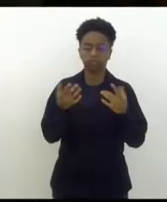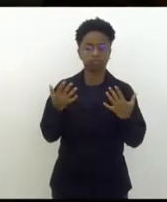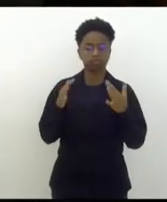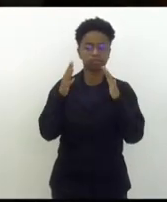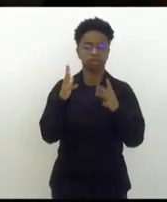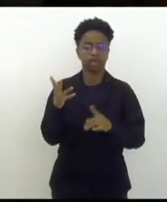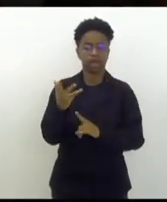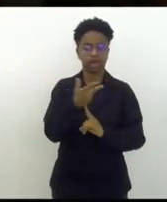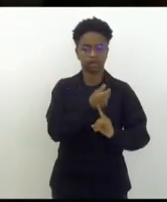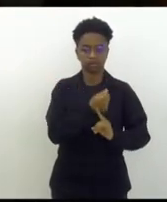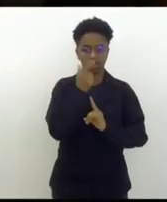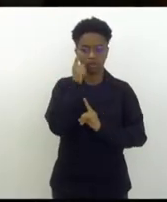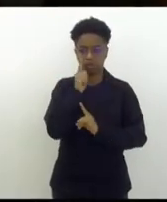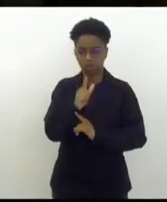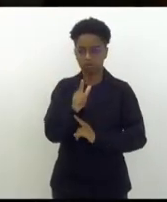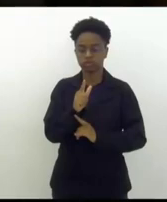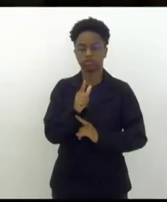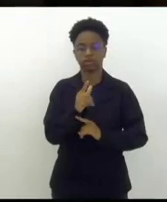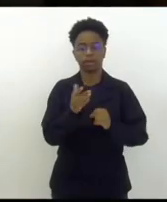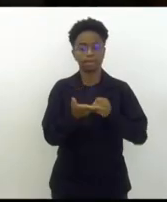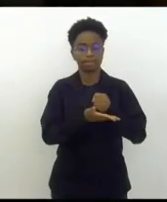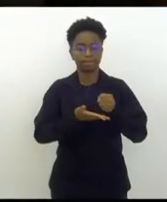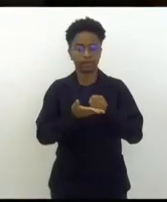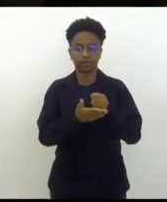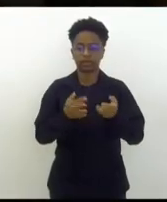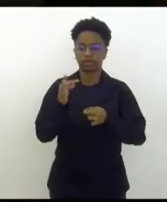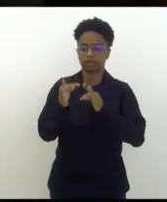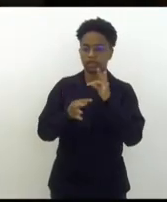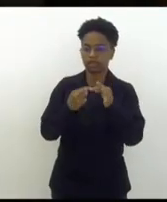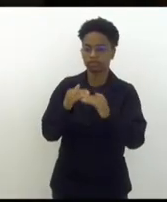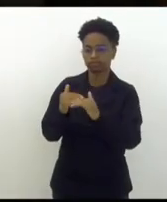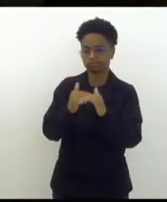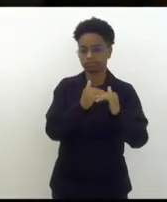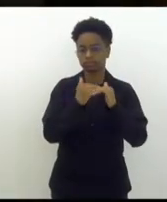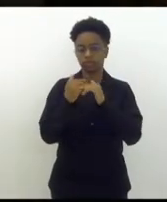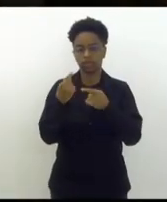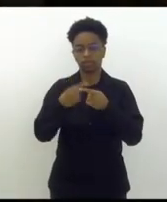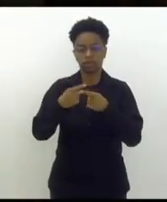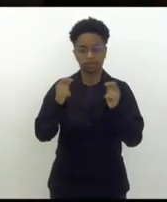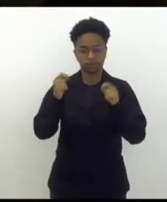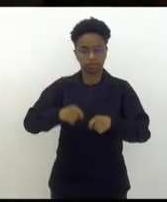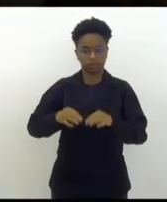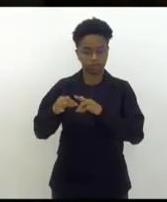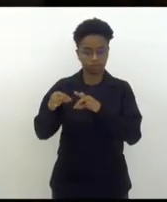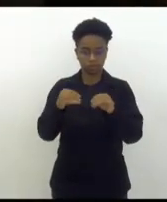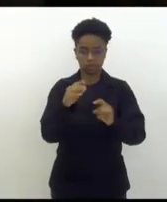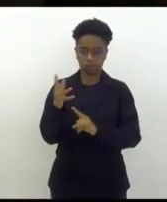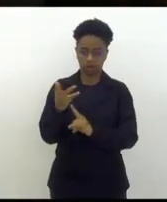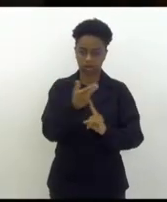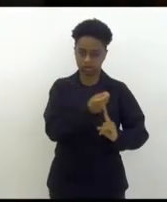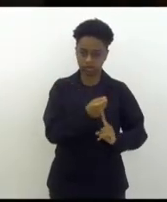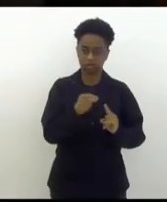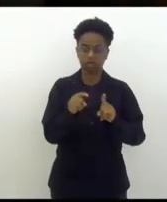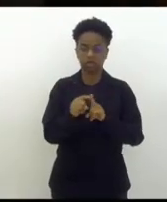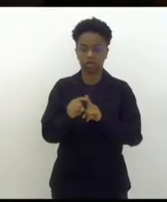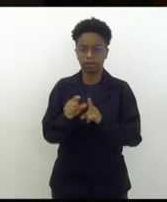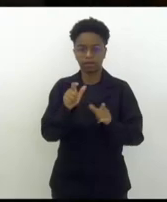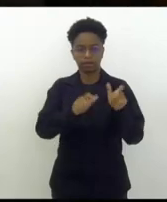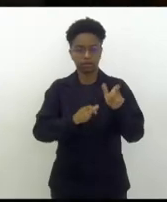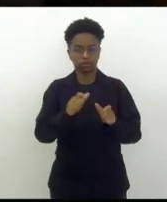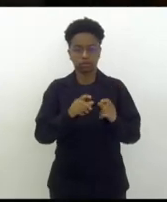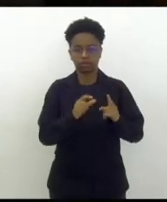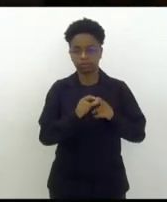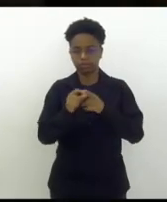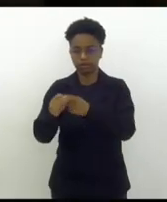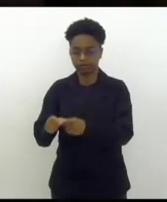tem um como Pilares o tratamento equânime para que as e os artistas Independentes asiões artistas periféricos